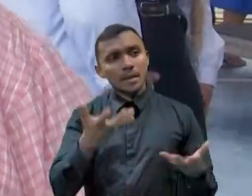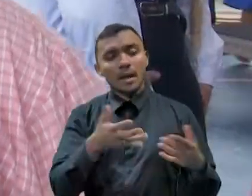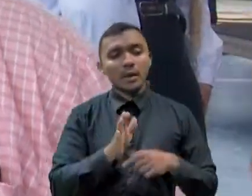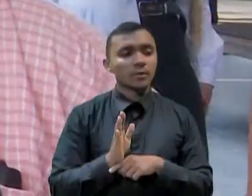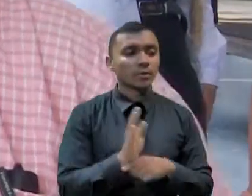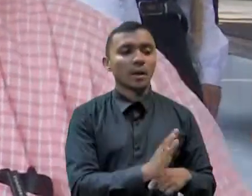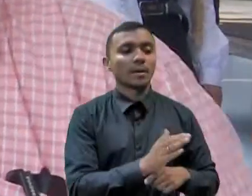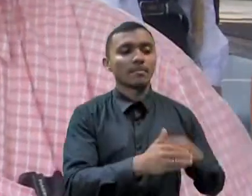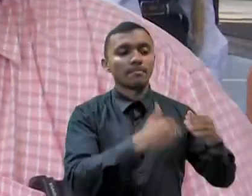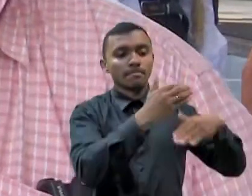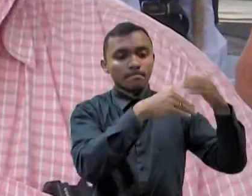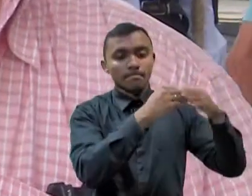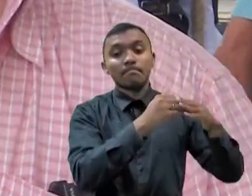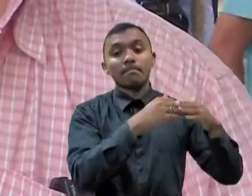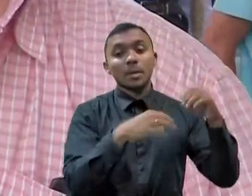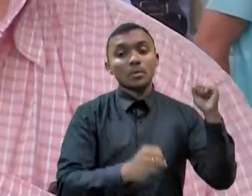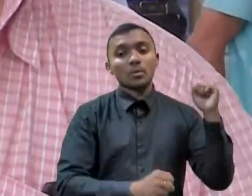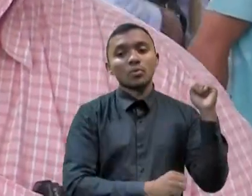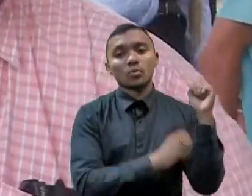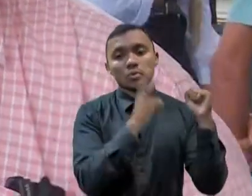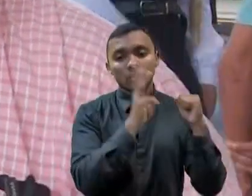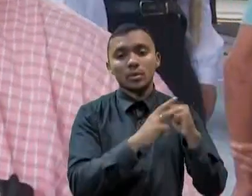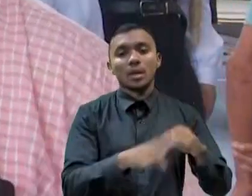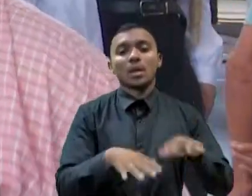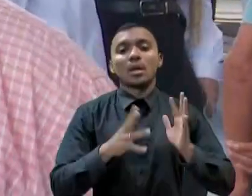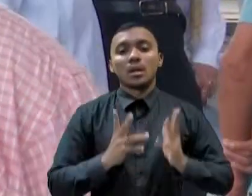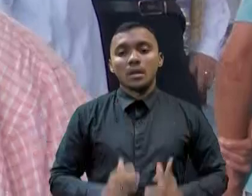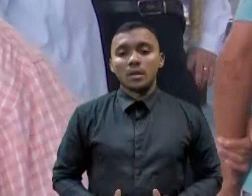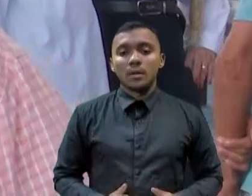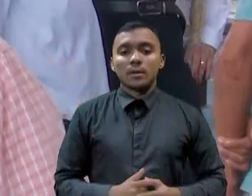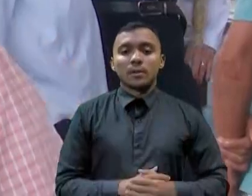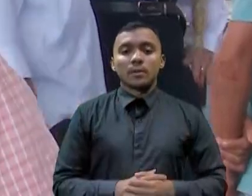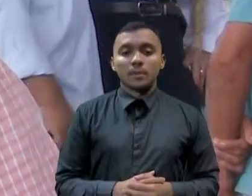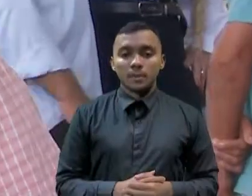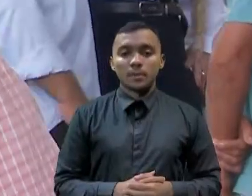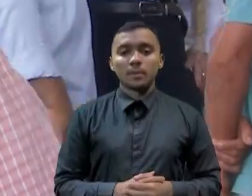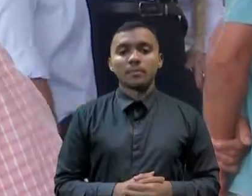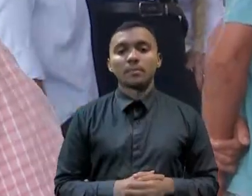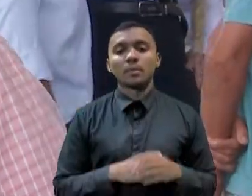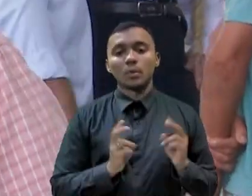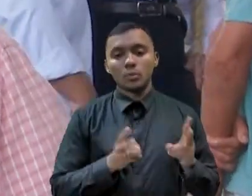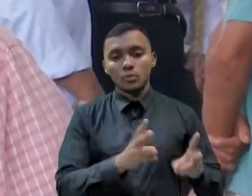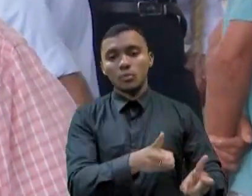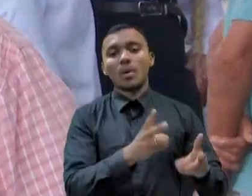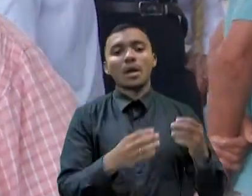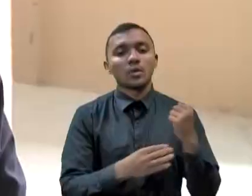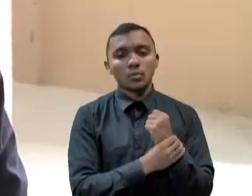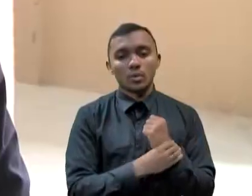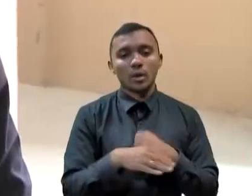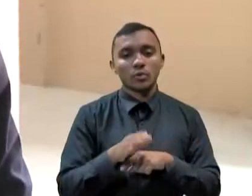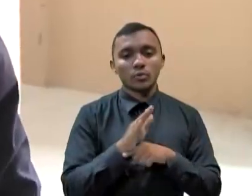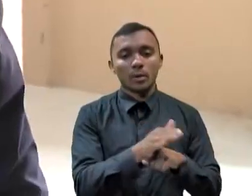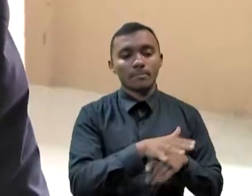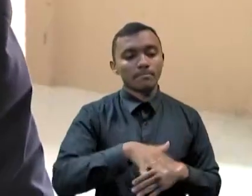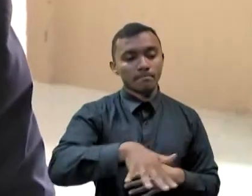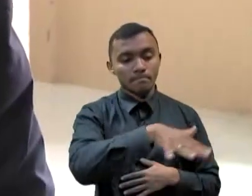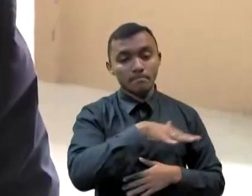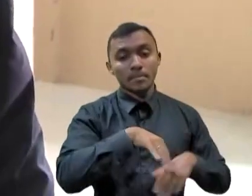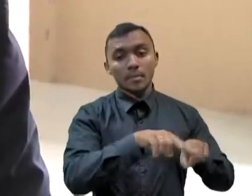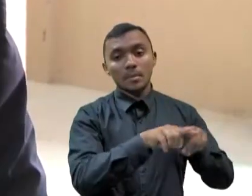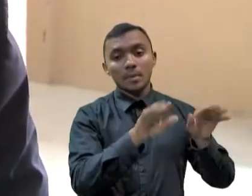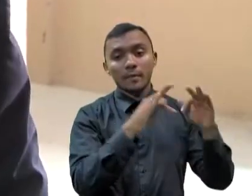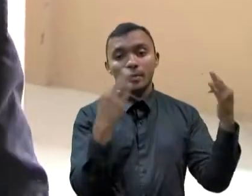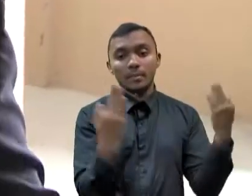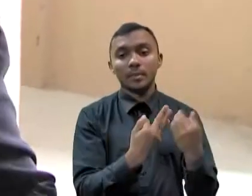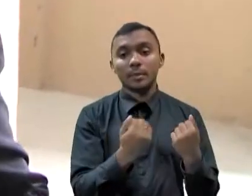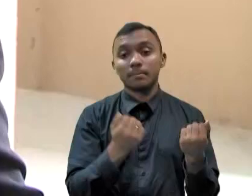desenvolvimento com sustentabilidade, né, que dê sustentação às famílias e ao município como todo. O deputado Bruno